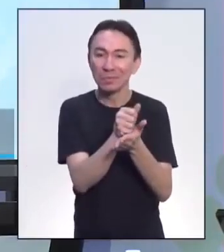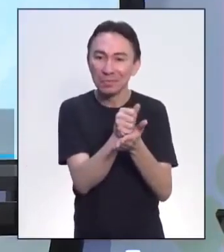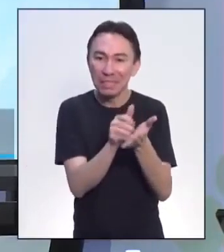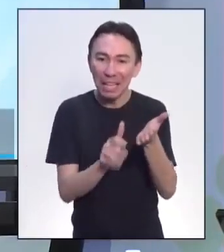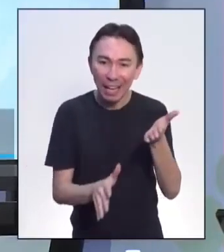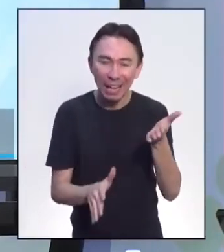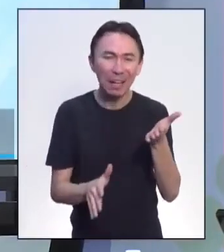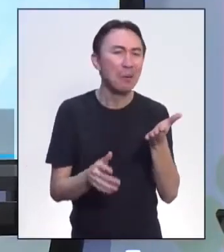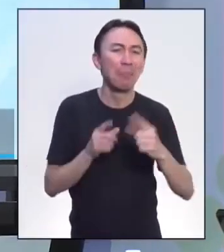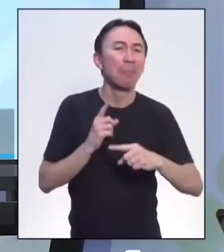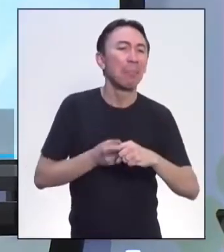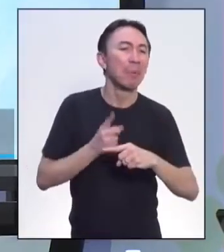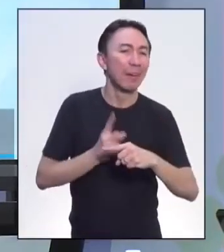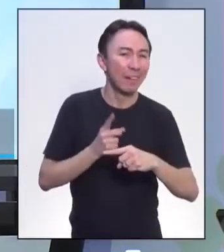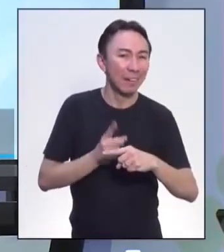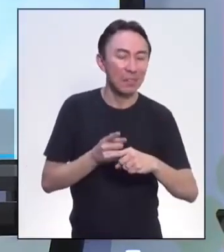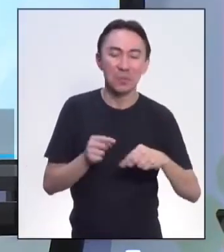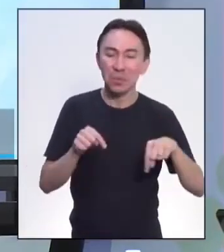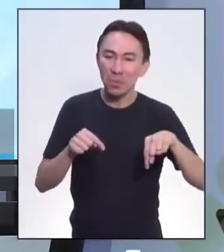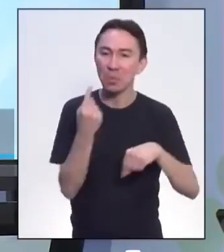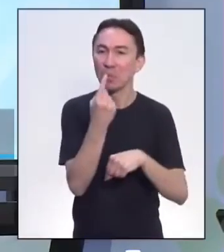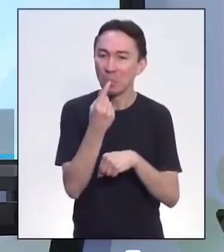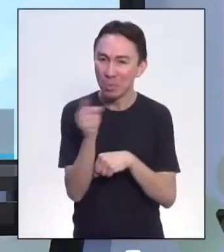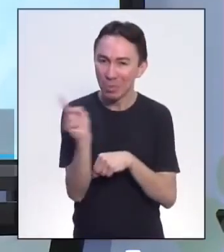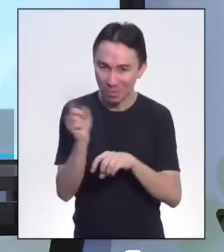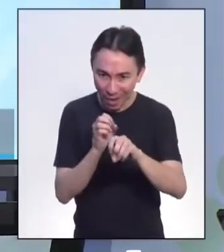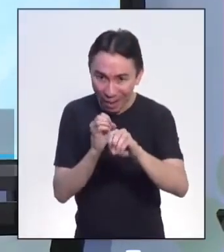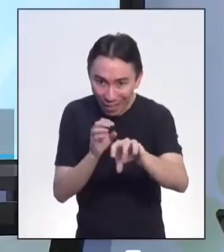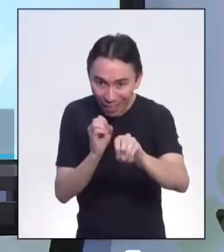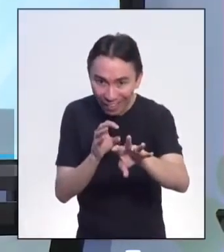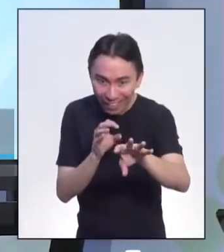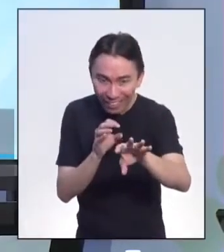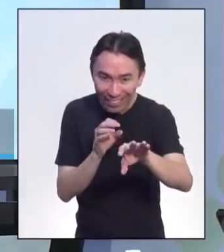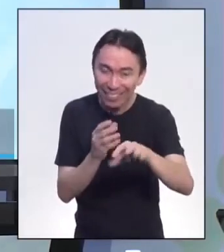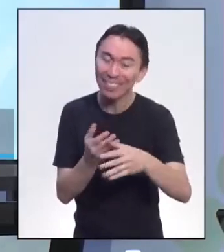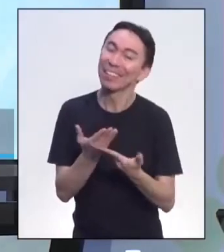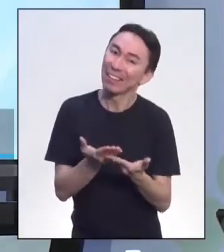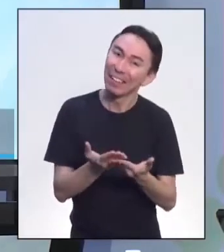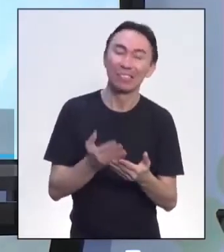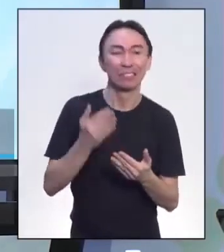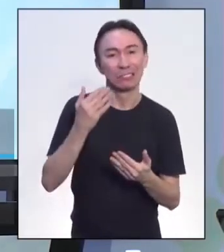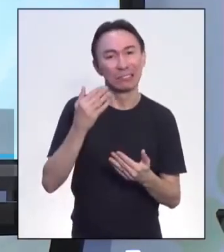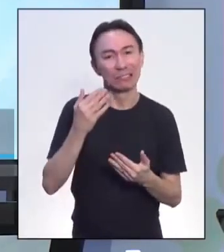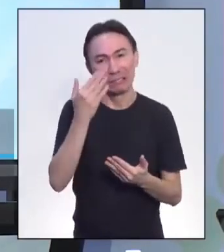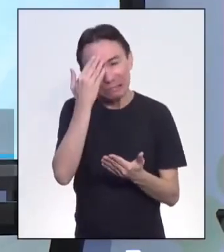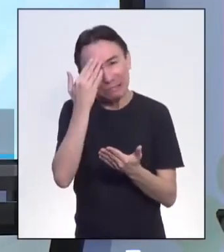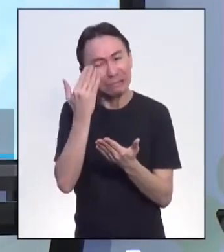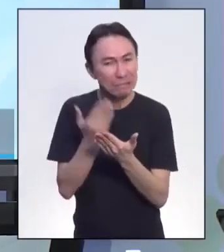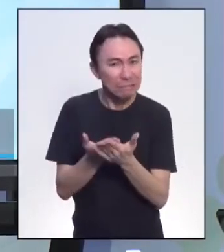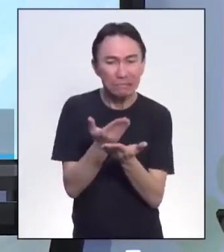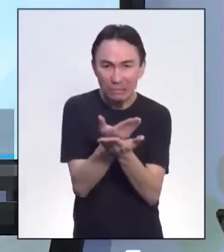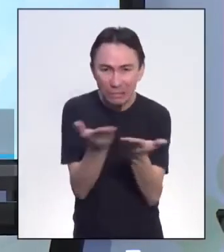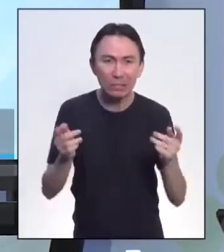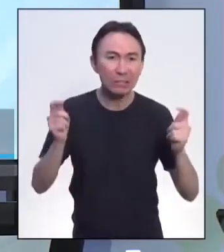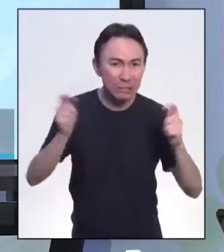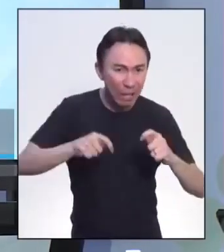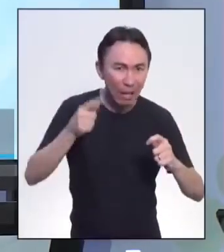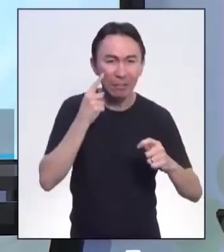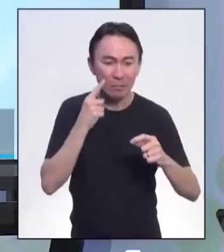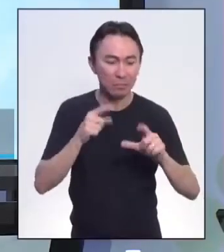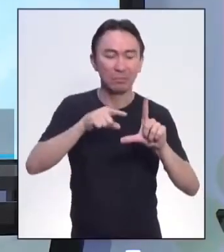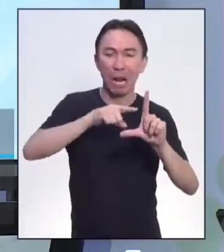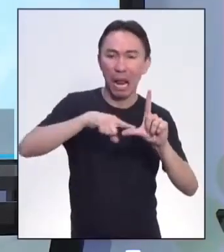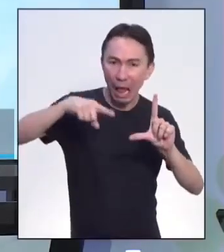começar com uma atividade? Como é a última aula do bimestre, eu acredito que vocês já tenham aprendido a construir gráficos de funções